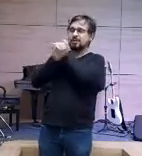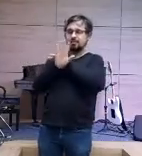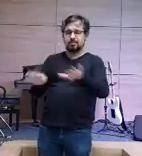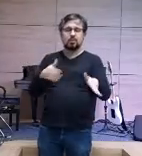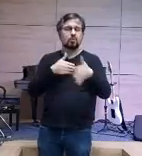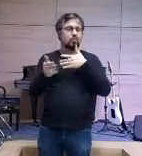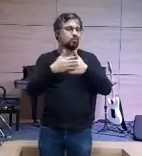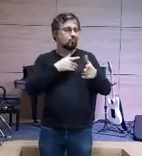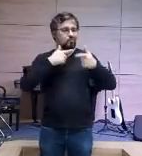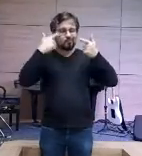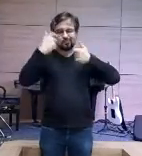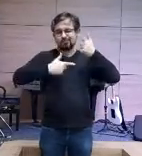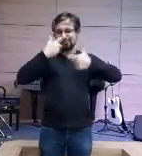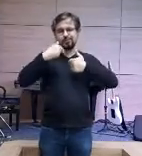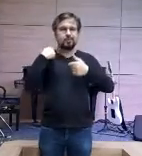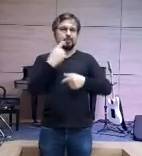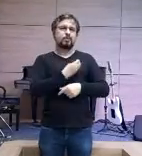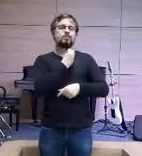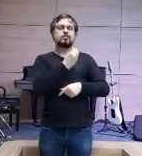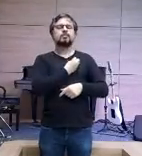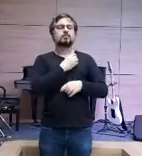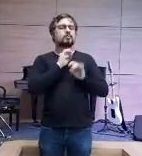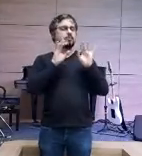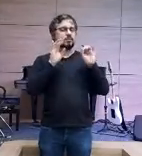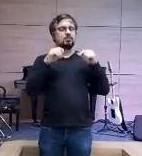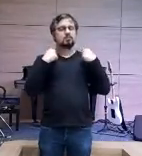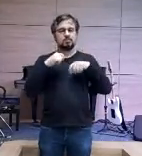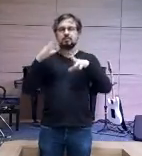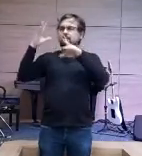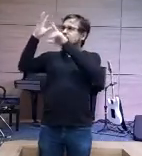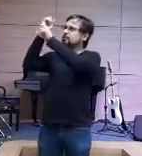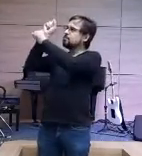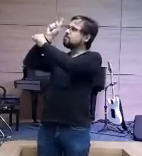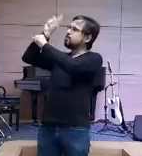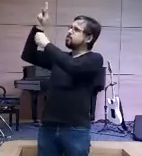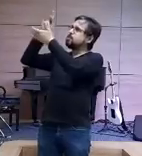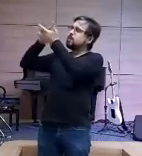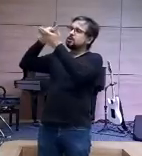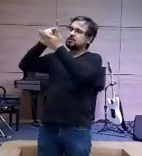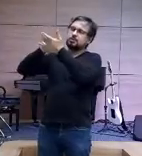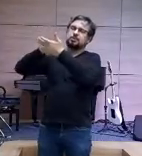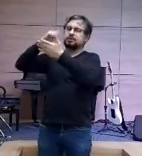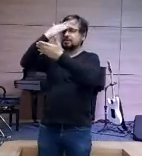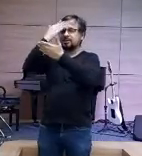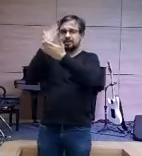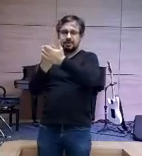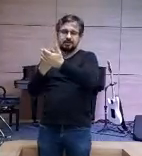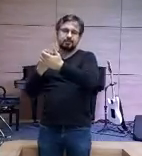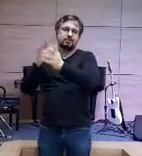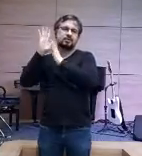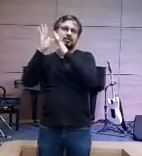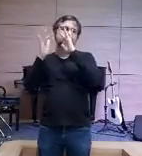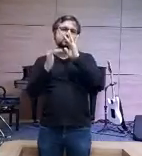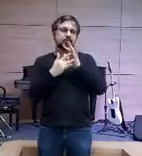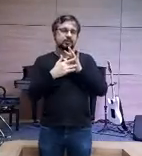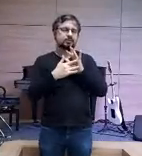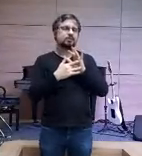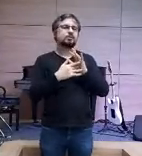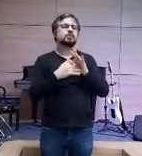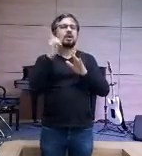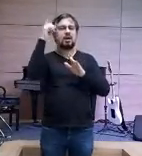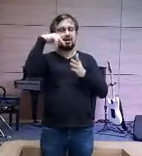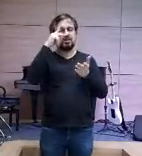guerra em nossa vida basta mais possamos verdadeiramente crê que Jesus